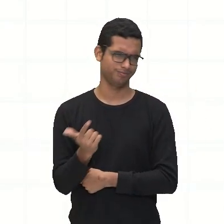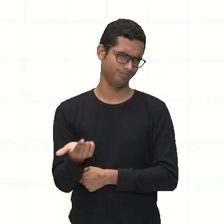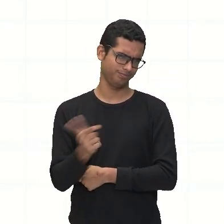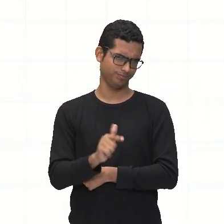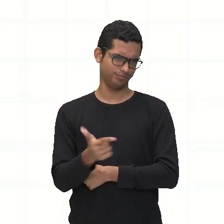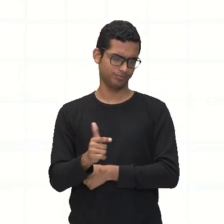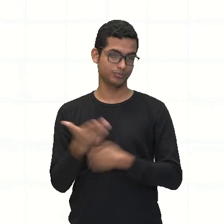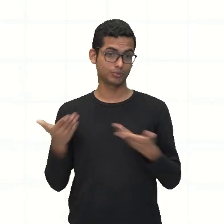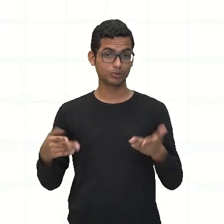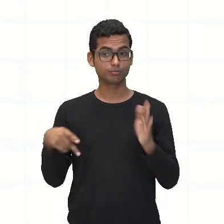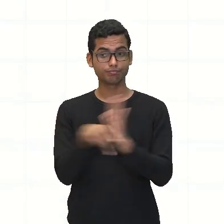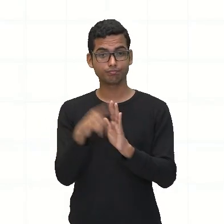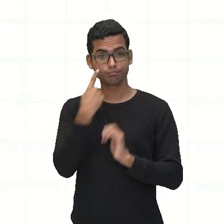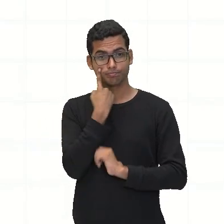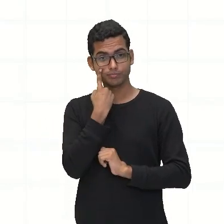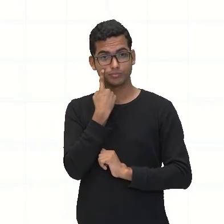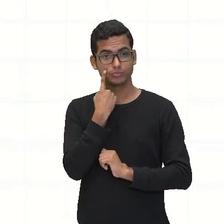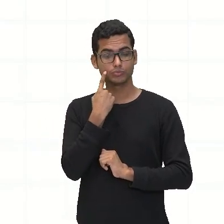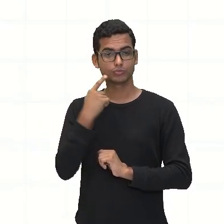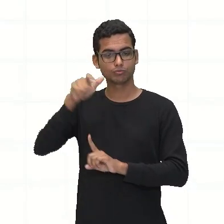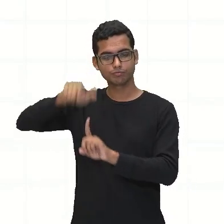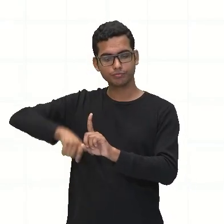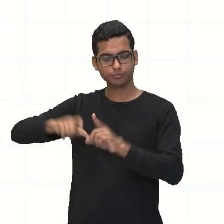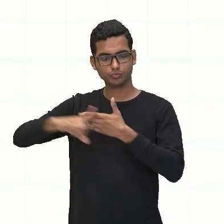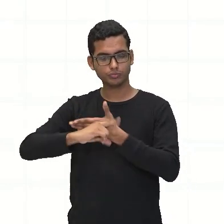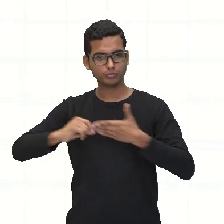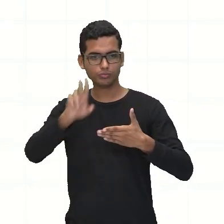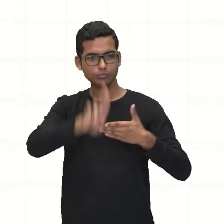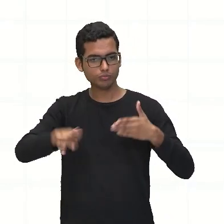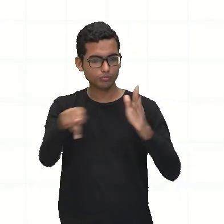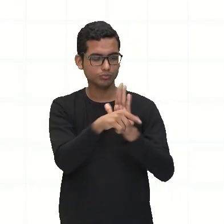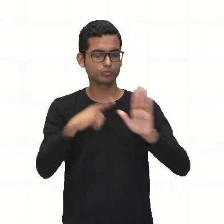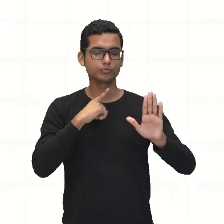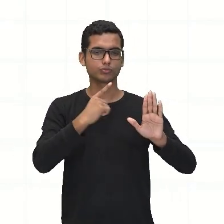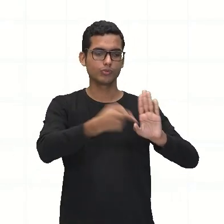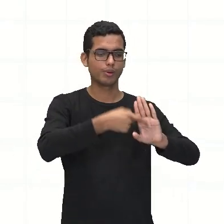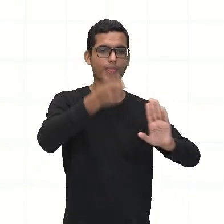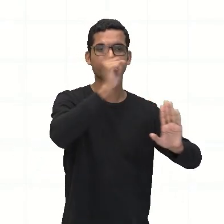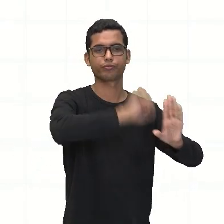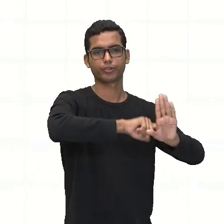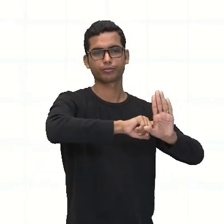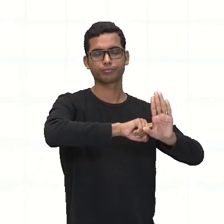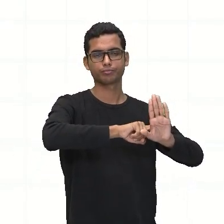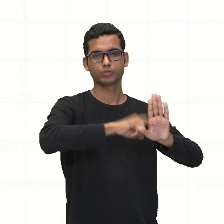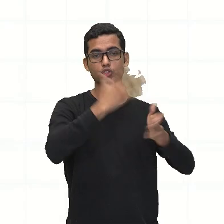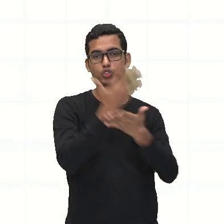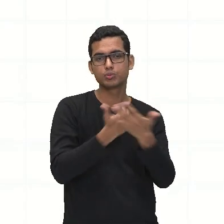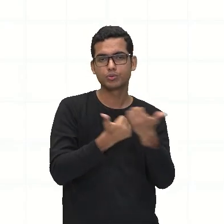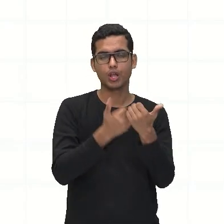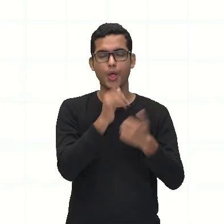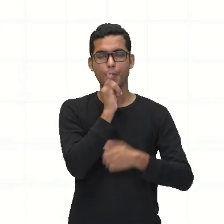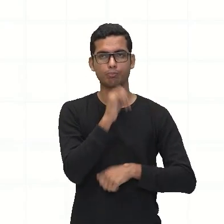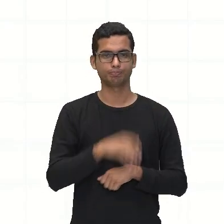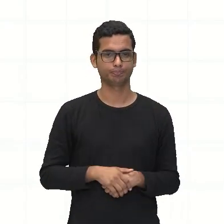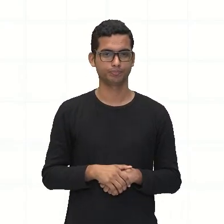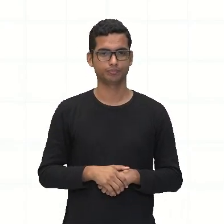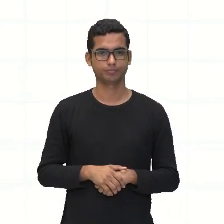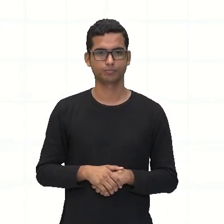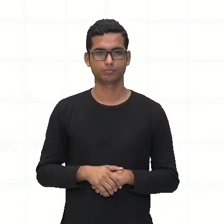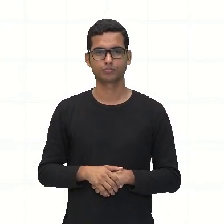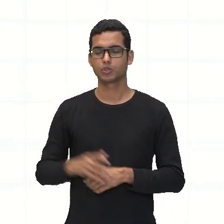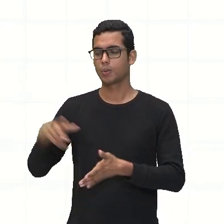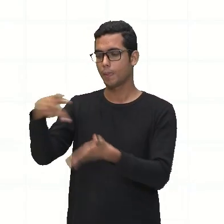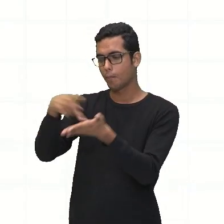uma metáfora, certo? Então, substituiu, por exemplo, a expressão que estaria ali, os poemas são